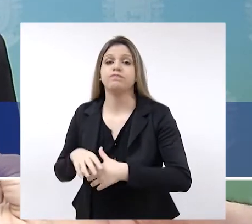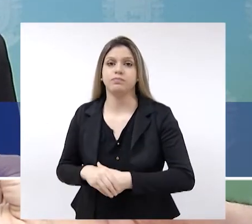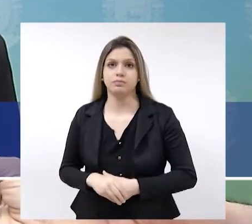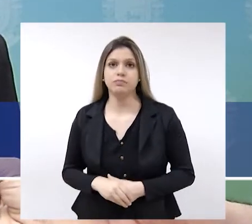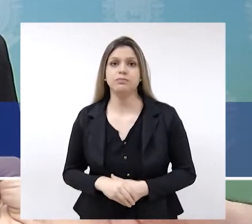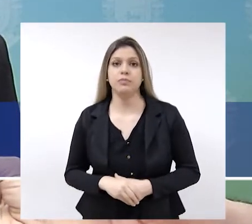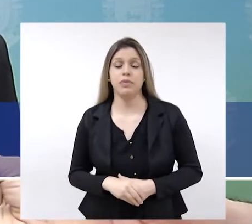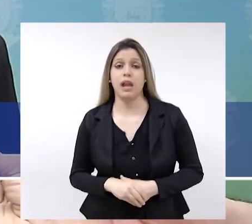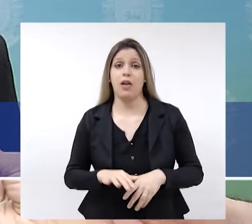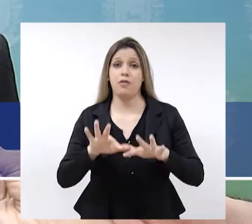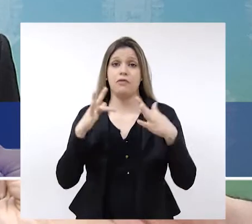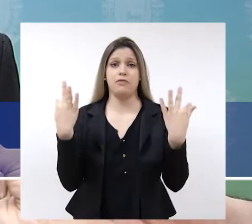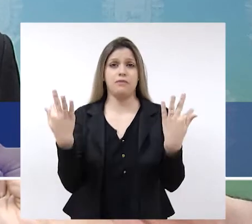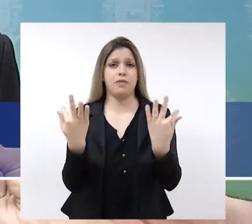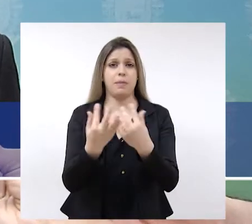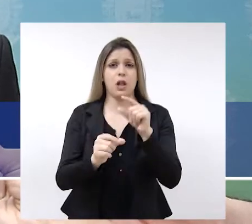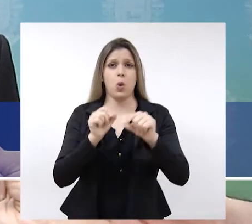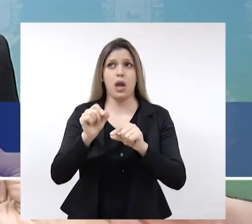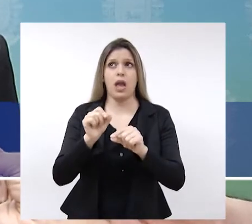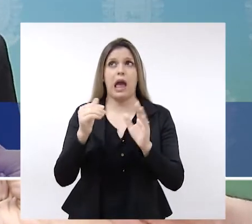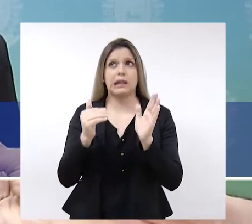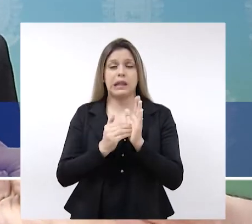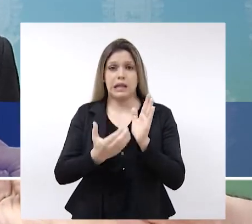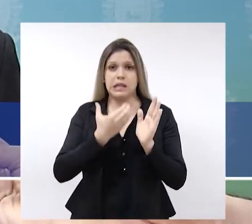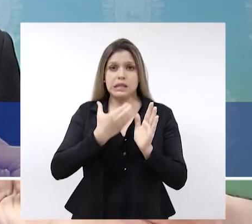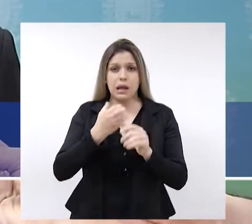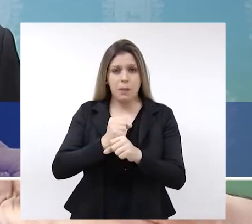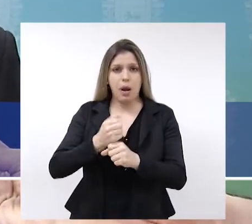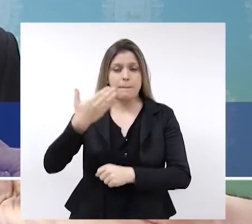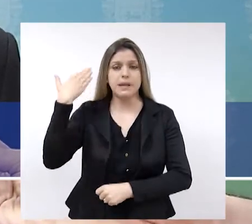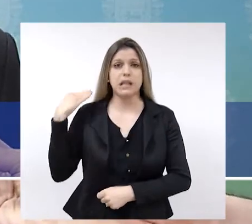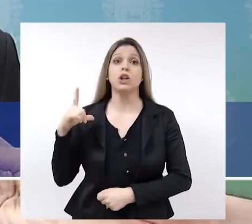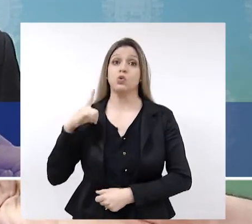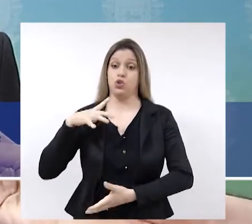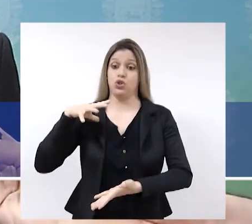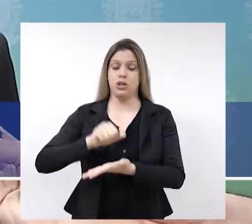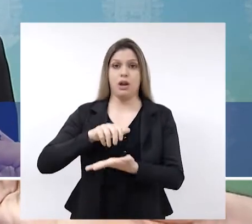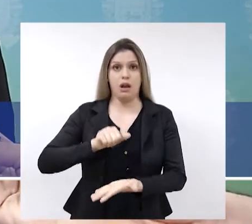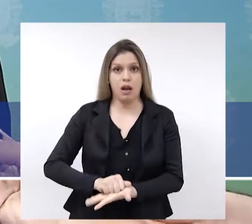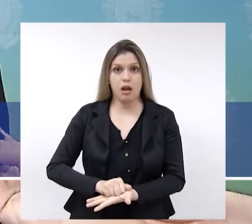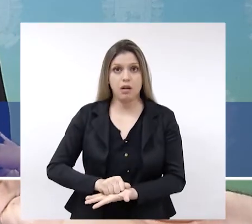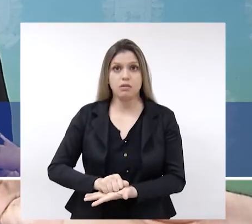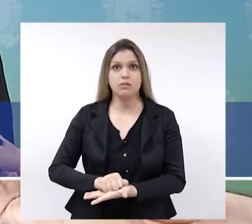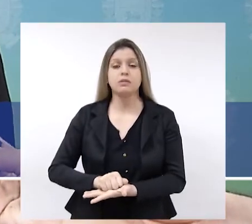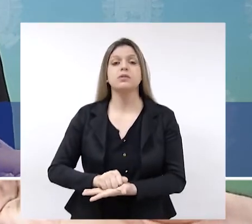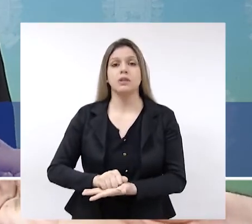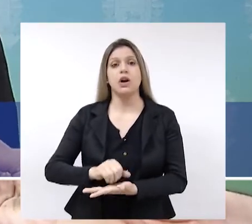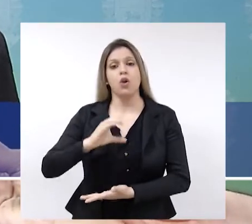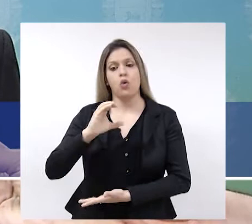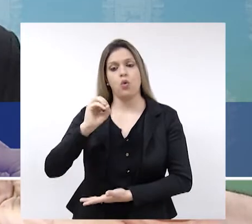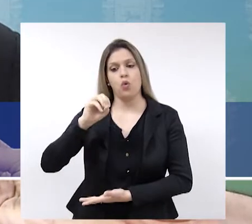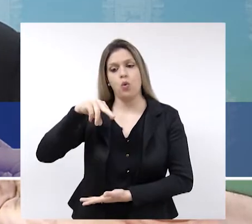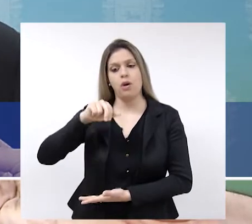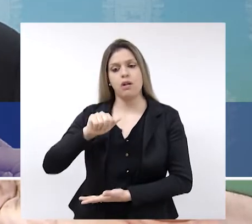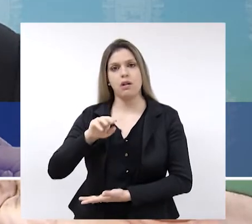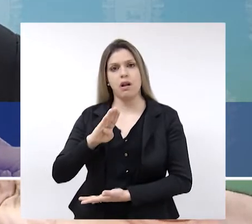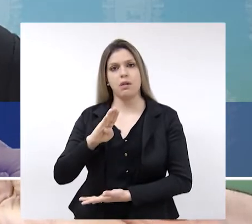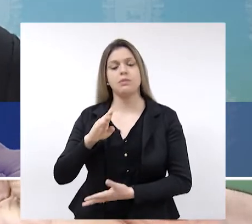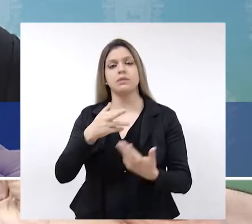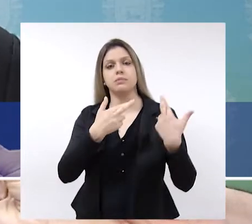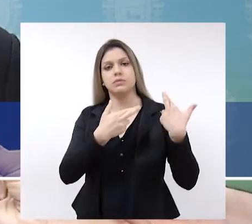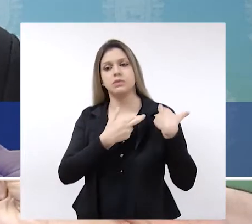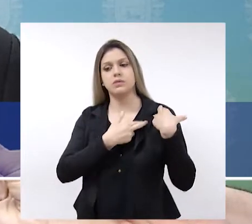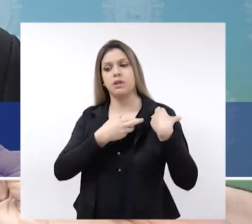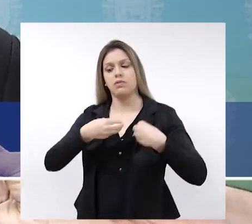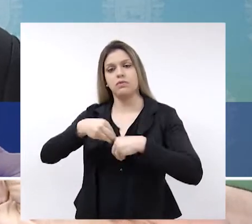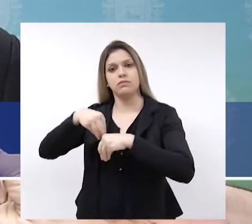Essas famílias, até dezembro do ano passado, cadastradas através da Conab, recebiam